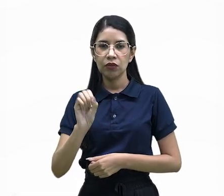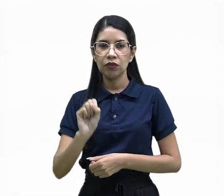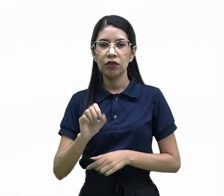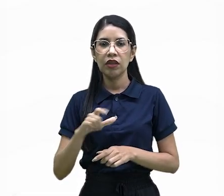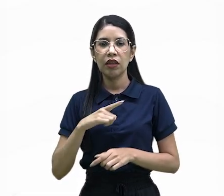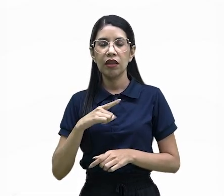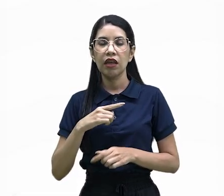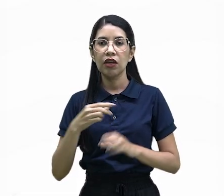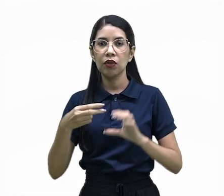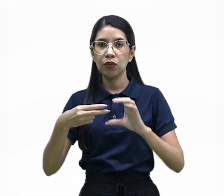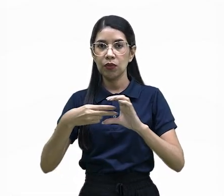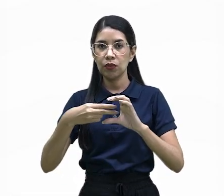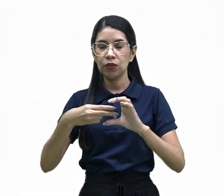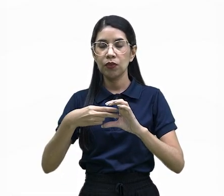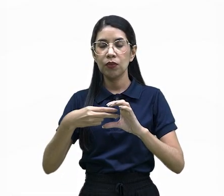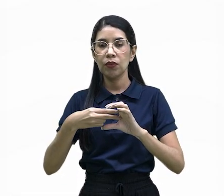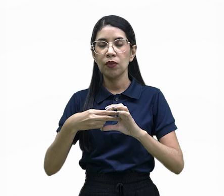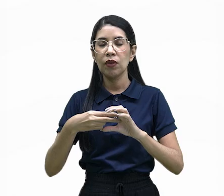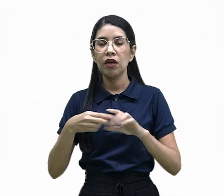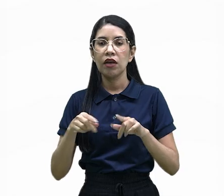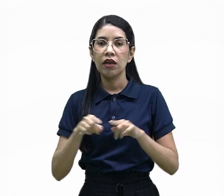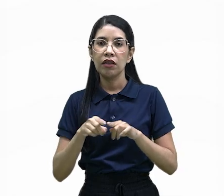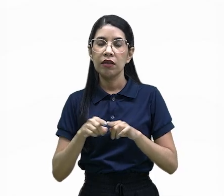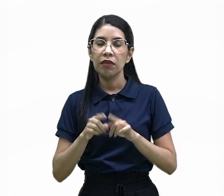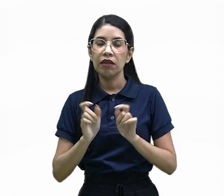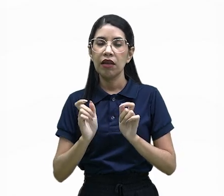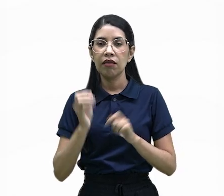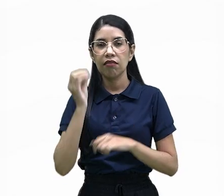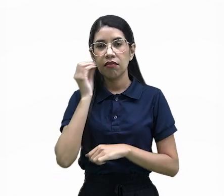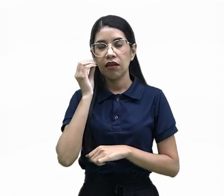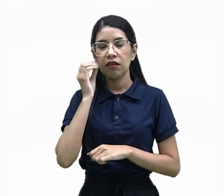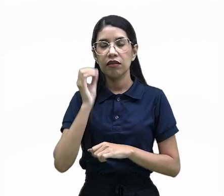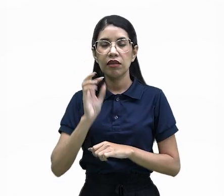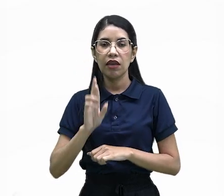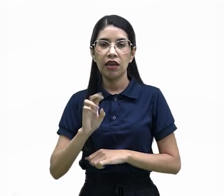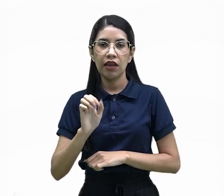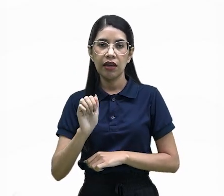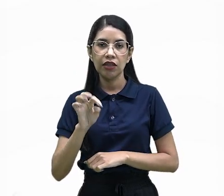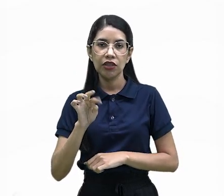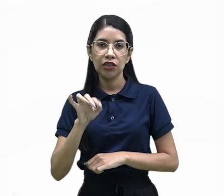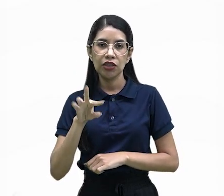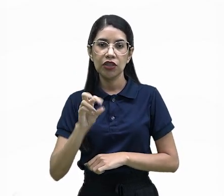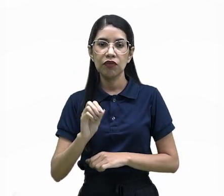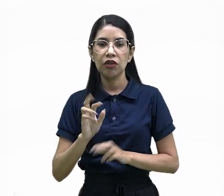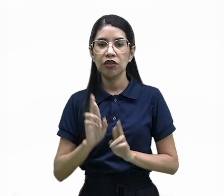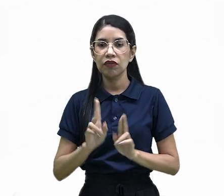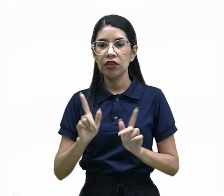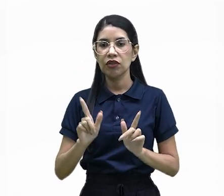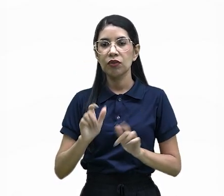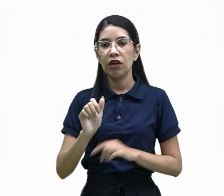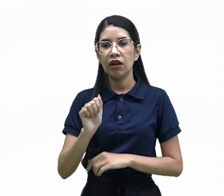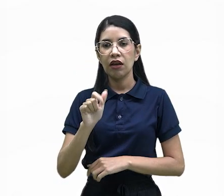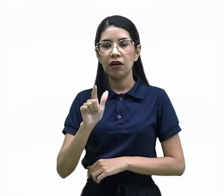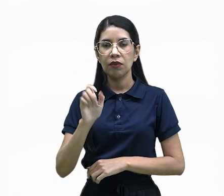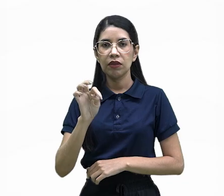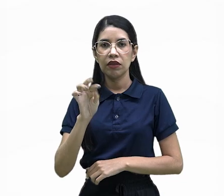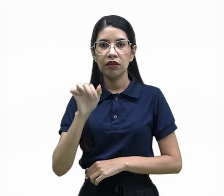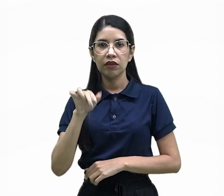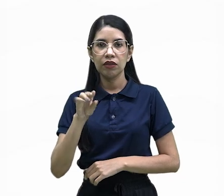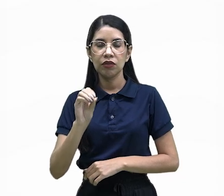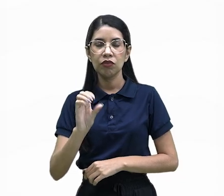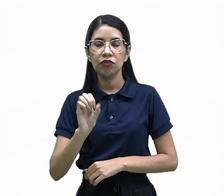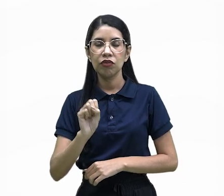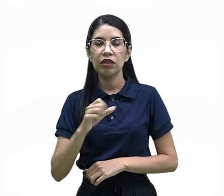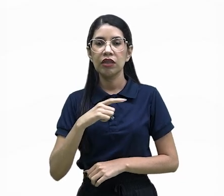têm dupla ligação, eles tendem a ser mais reativos do que os alcanos, que possuem ligação simples apenas,